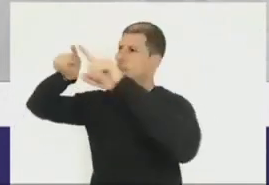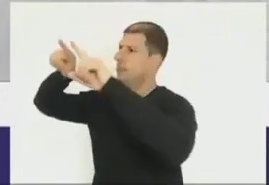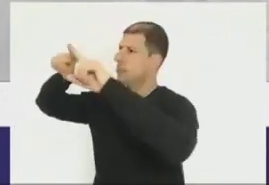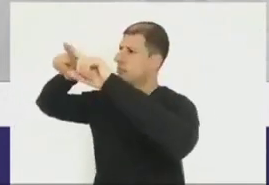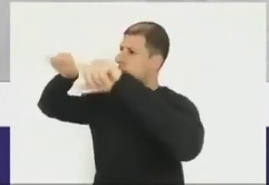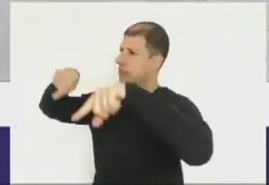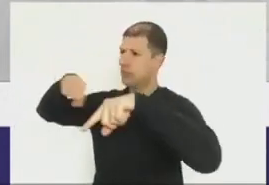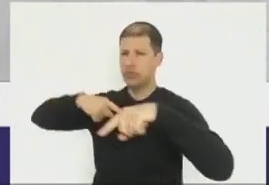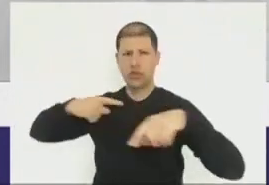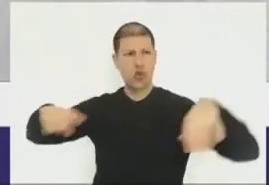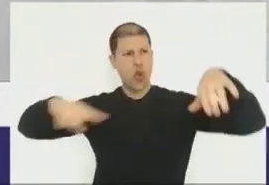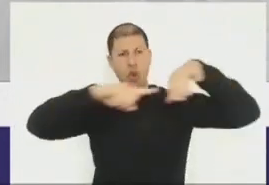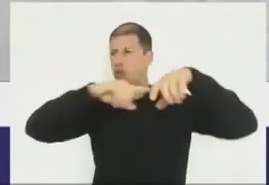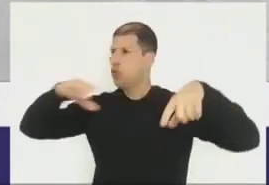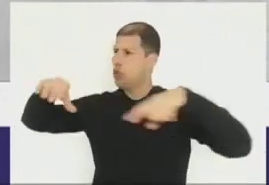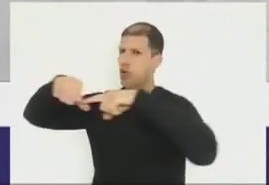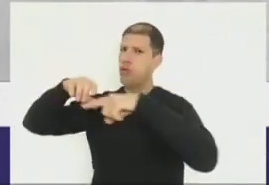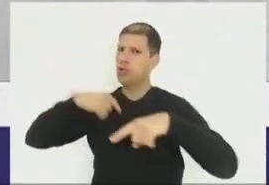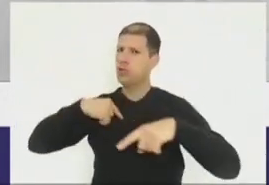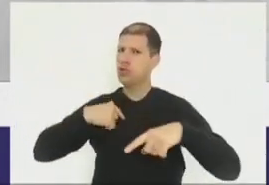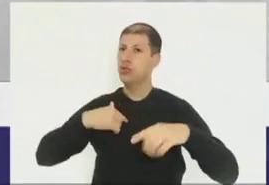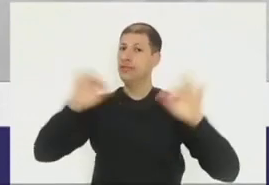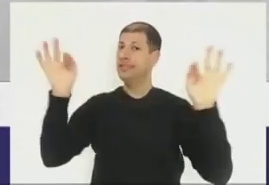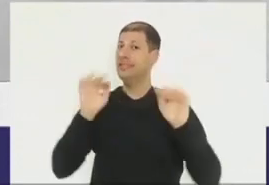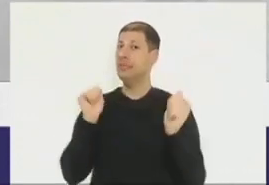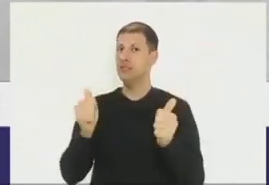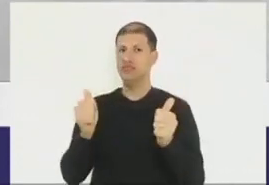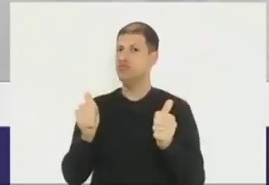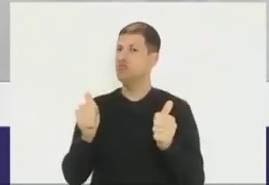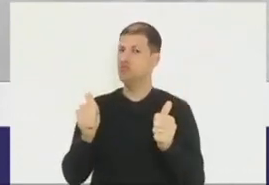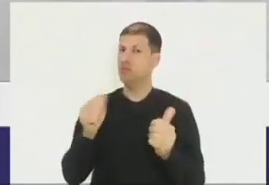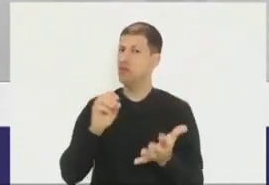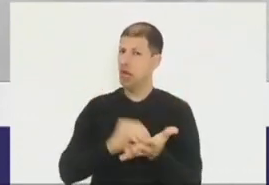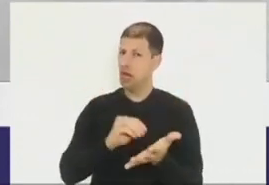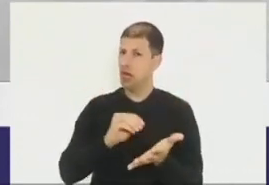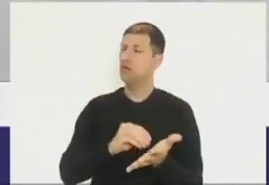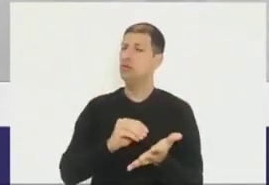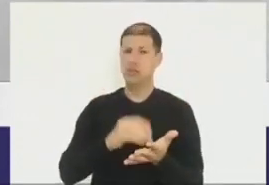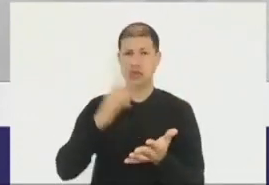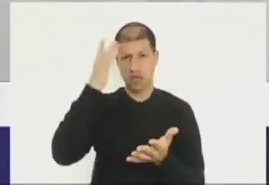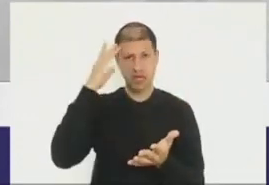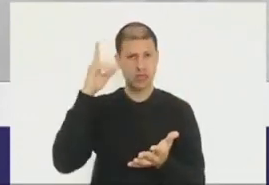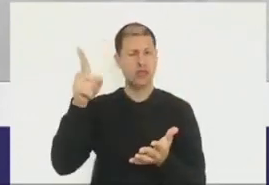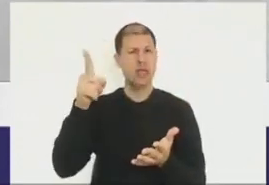estou contente ainda. Eu acho que o bairro merece